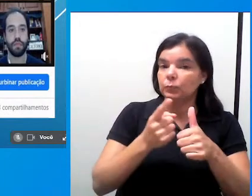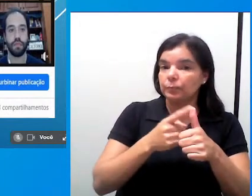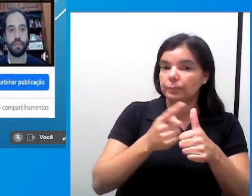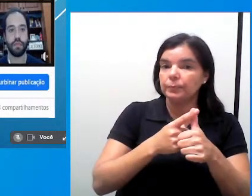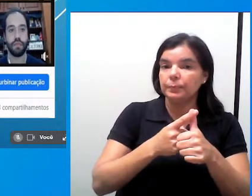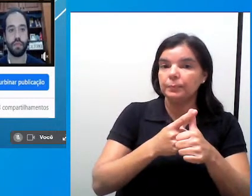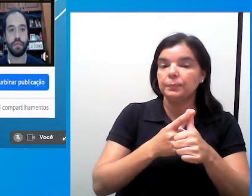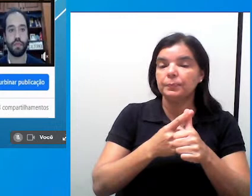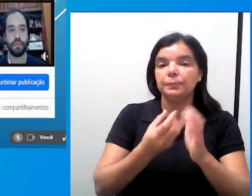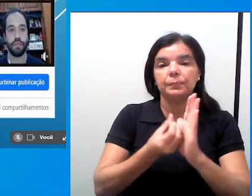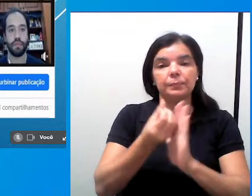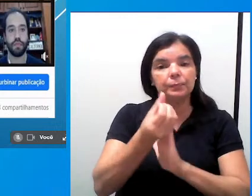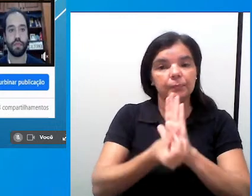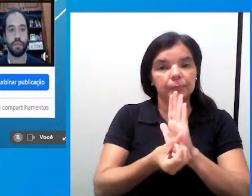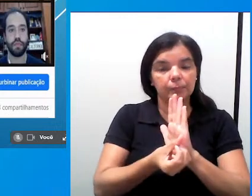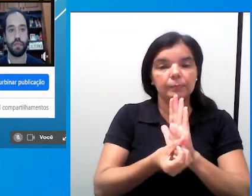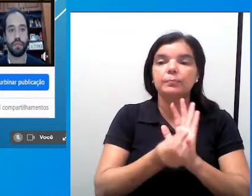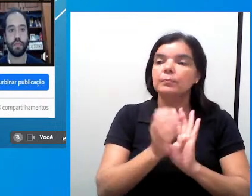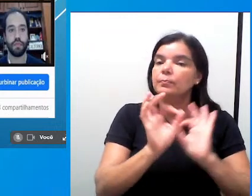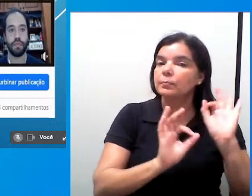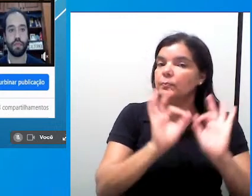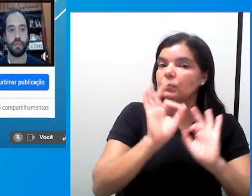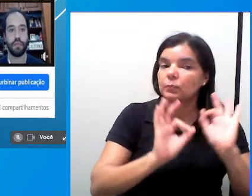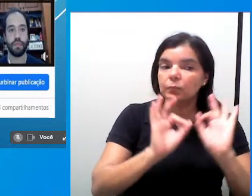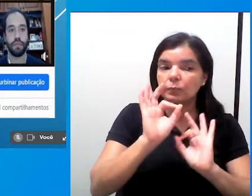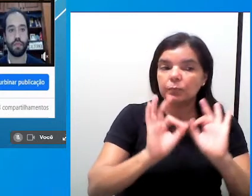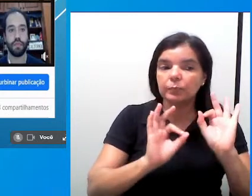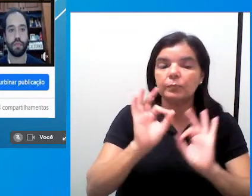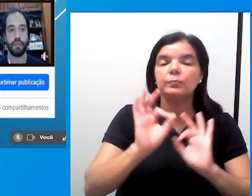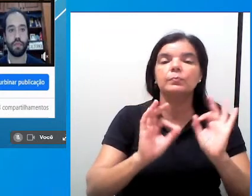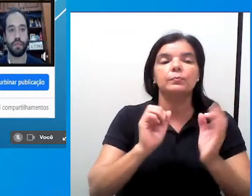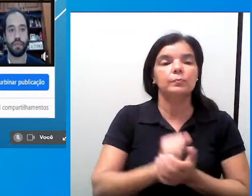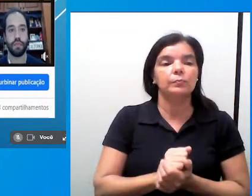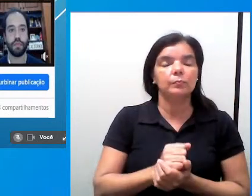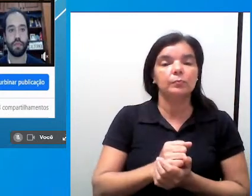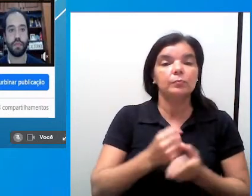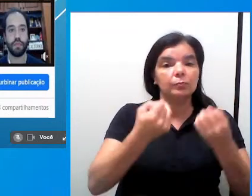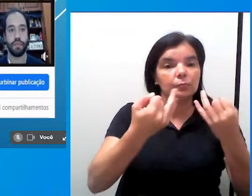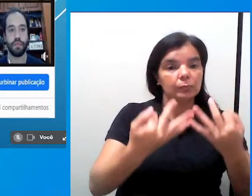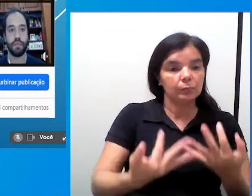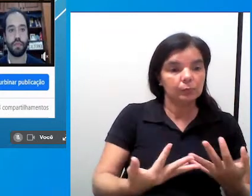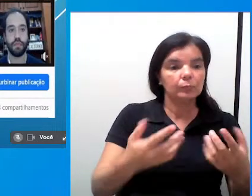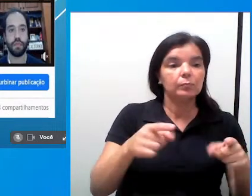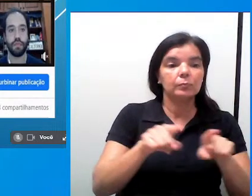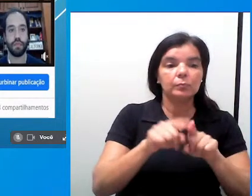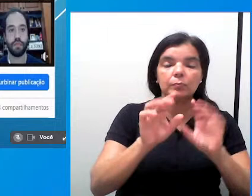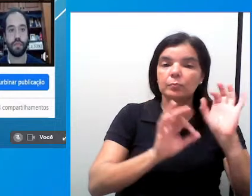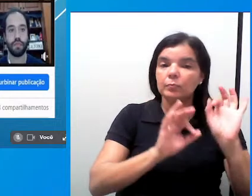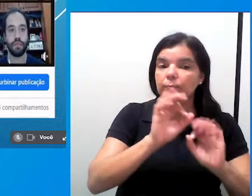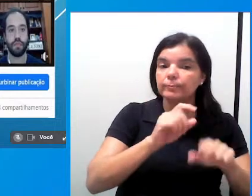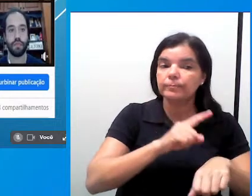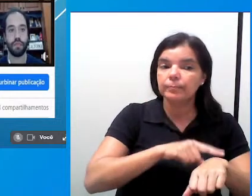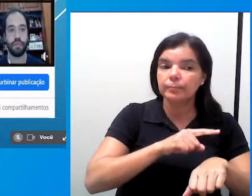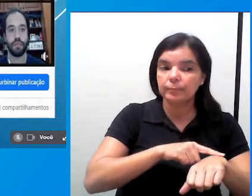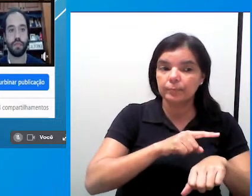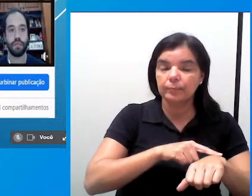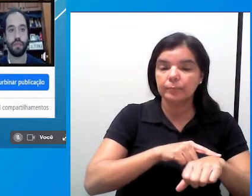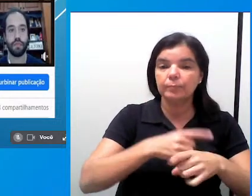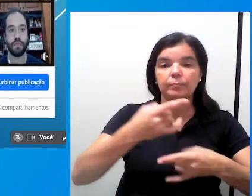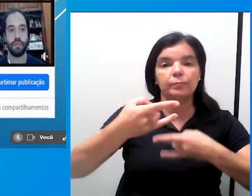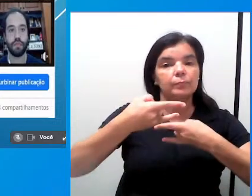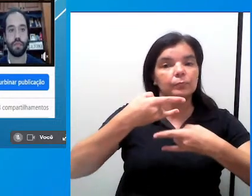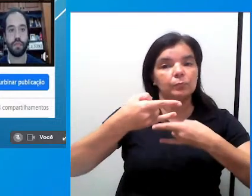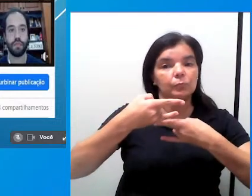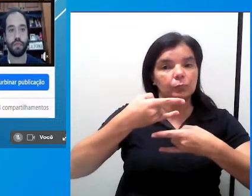período começou a organizar, eu gosto de falar que são lives, mas nesse modelo de live a gente